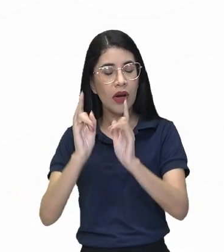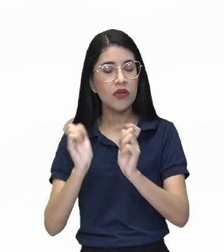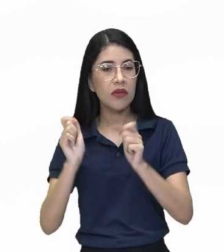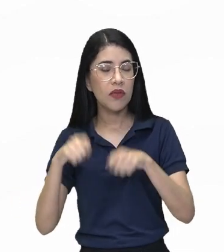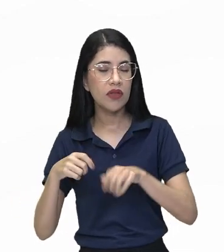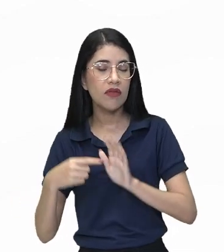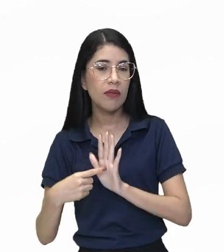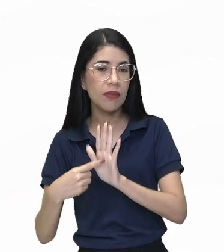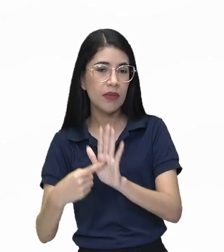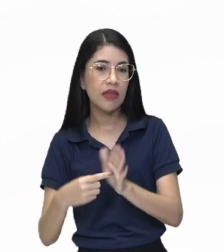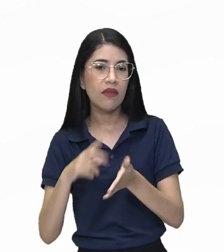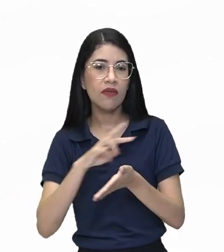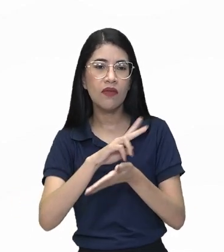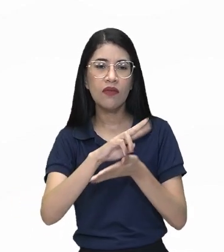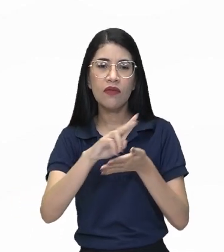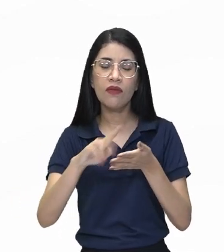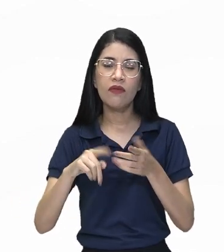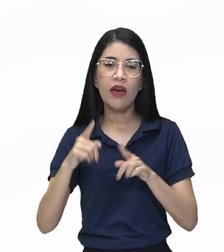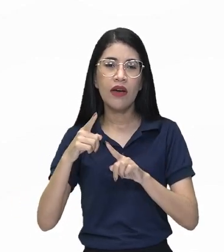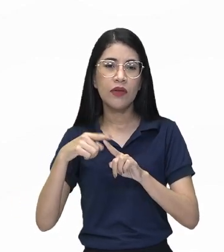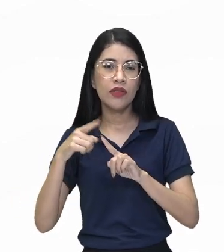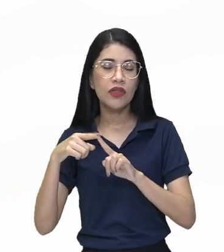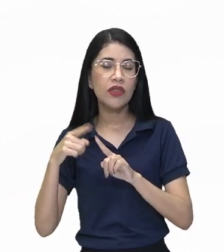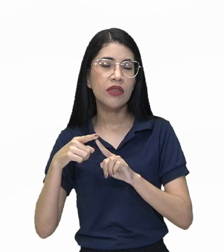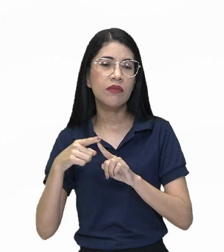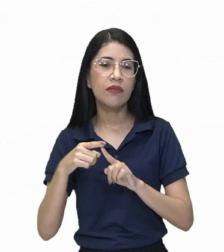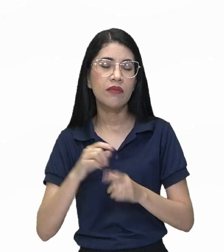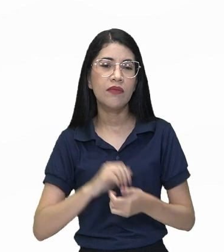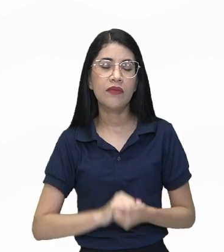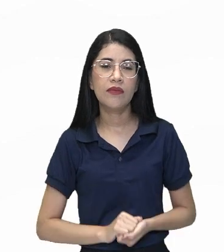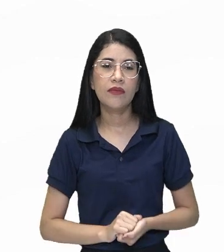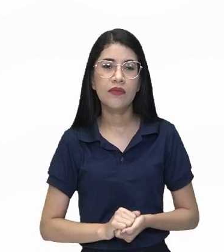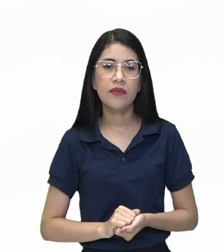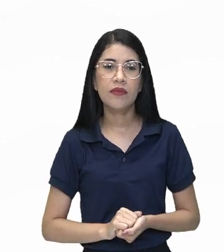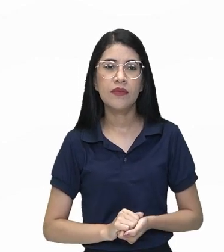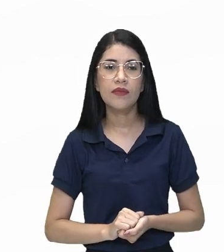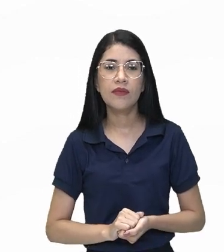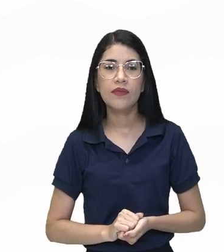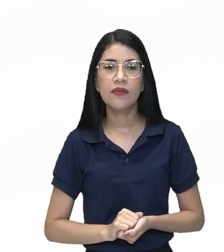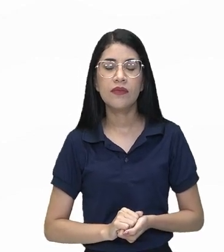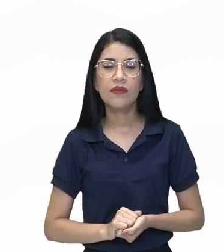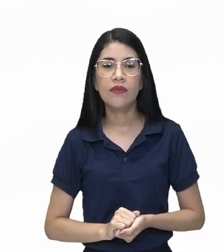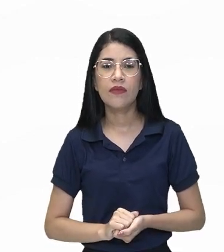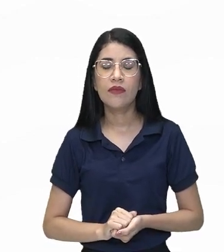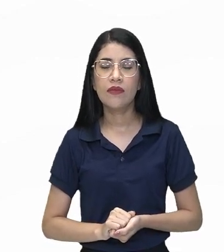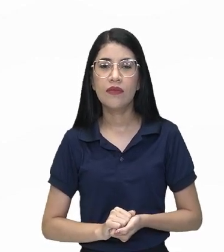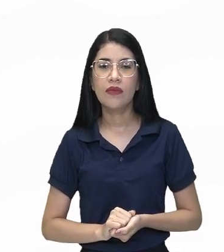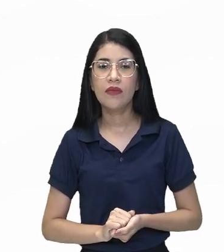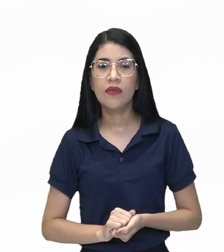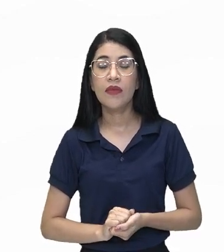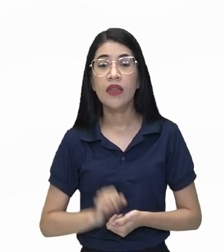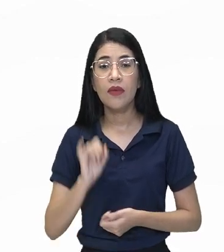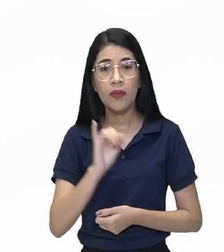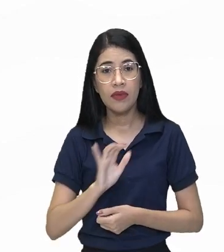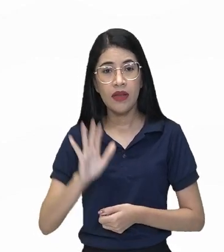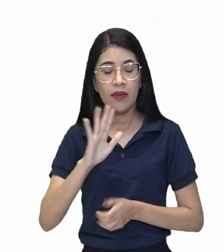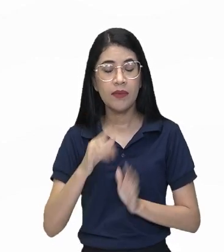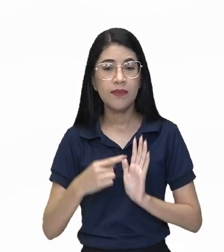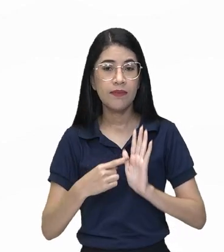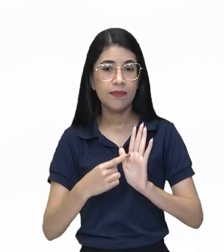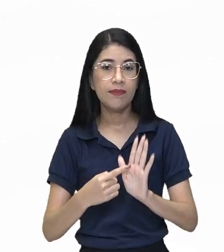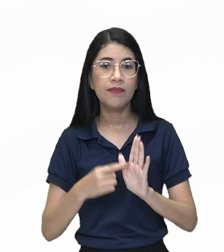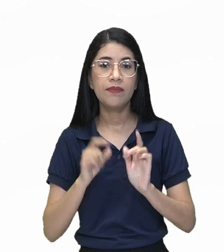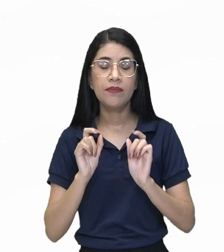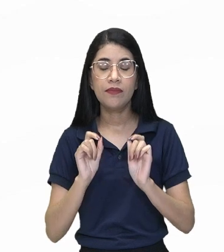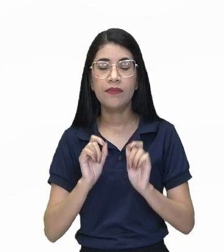representados vários tipos de espetáculos. Aqui eu trouxe uma imagem, eu vou trazer para vocês